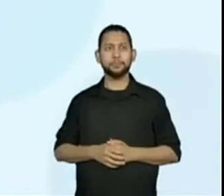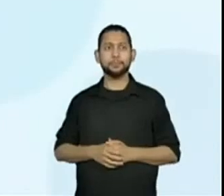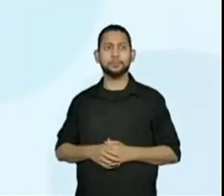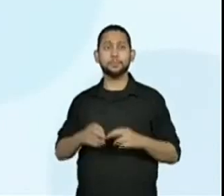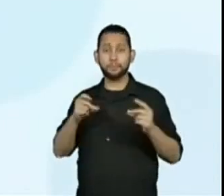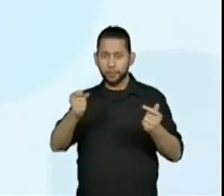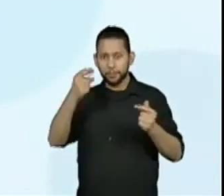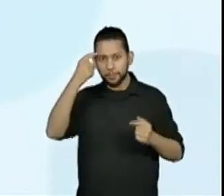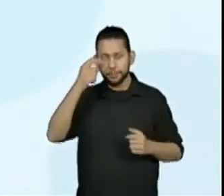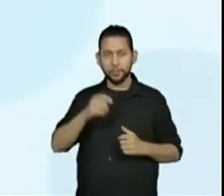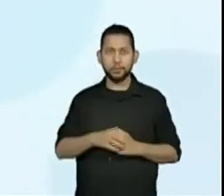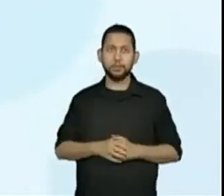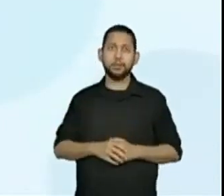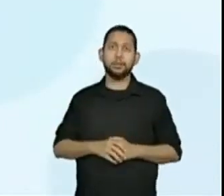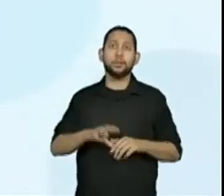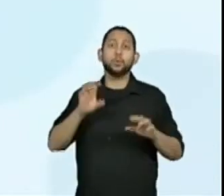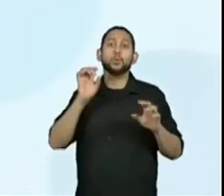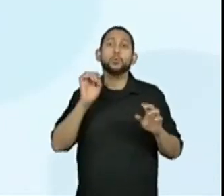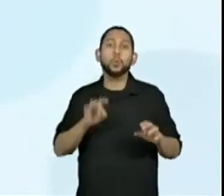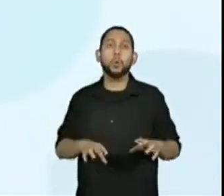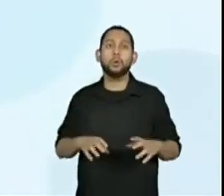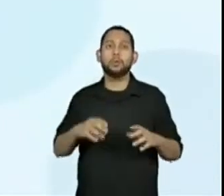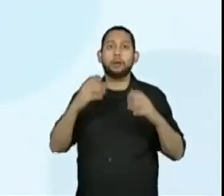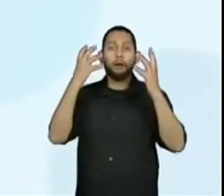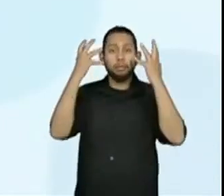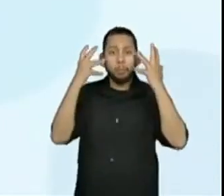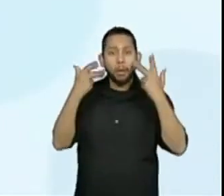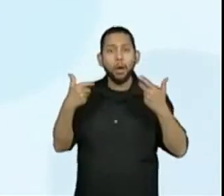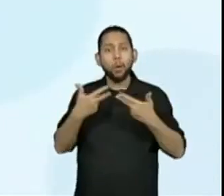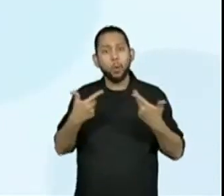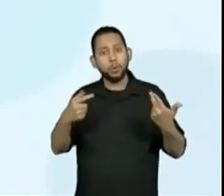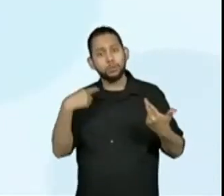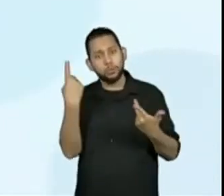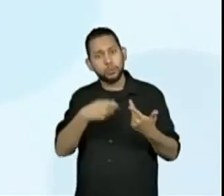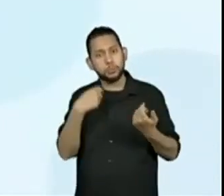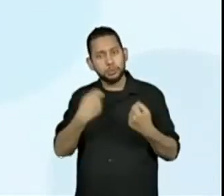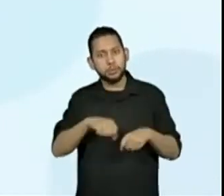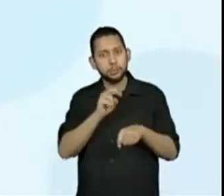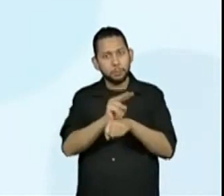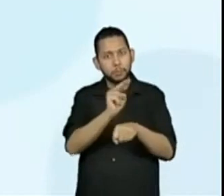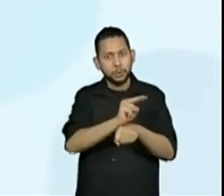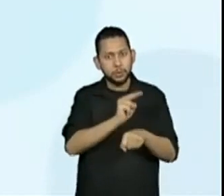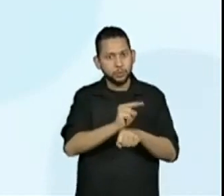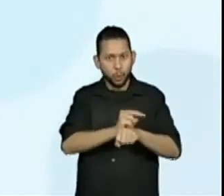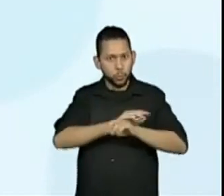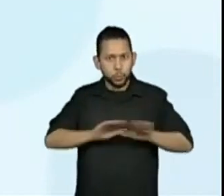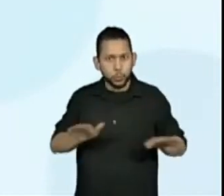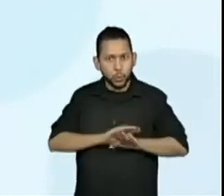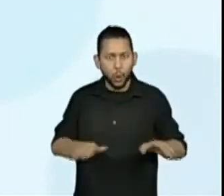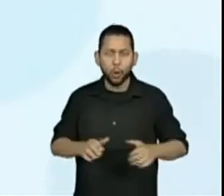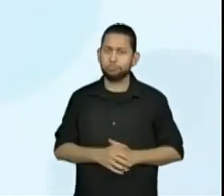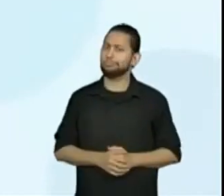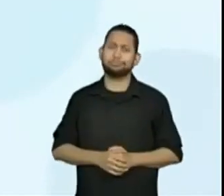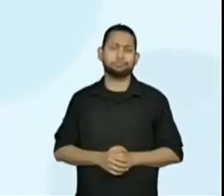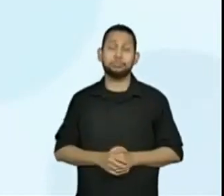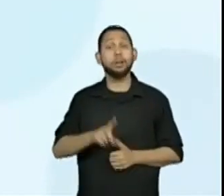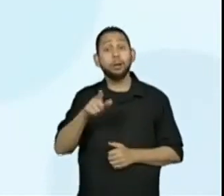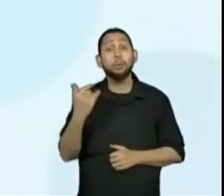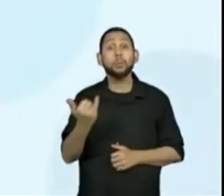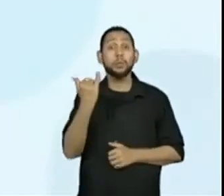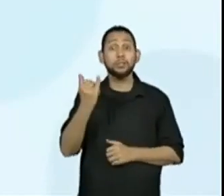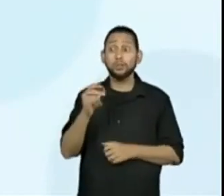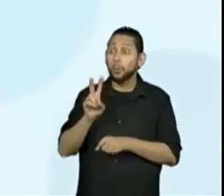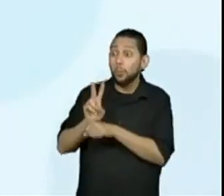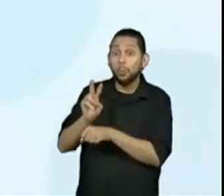Vamos lá? Não são apenas os animais que precisam ser preservados. É muito importante que